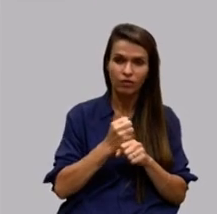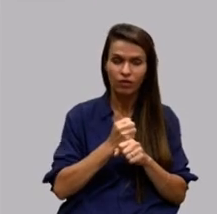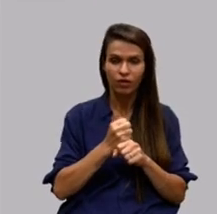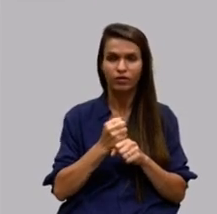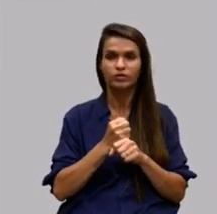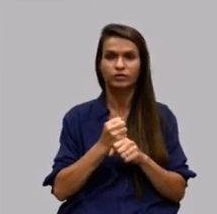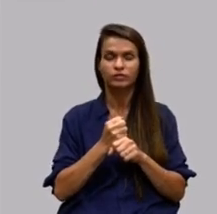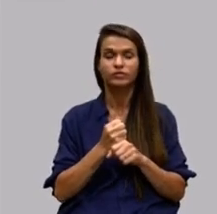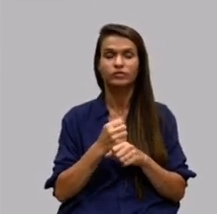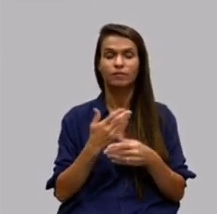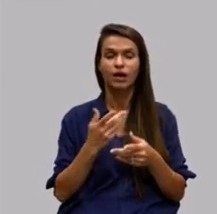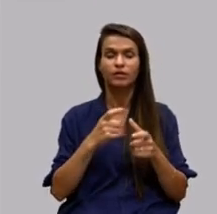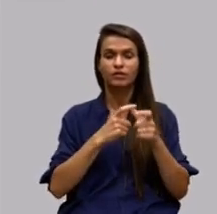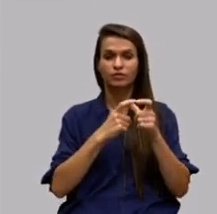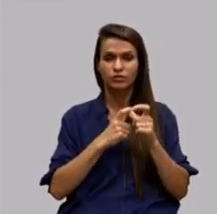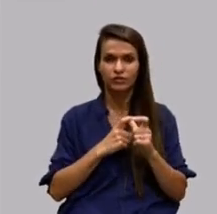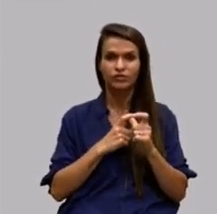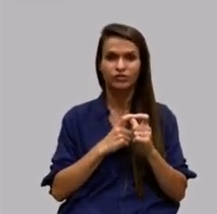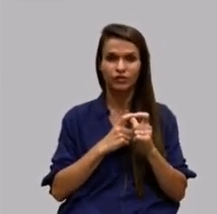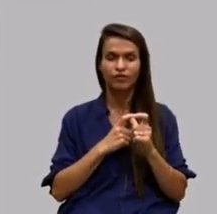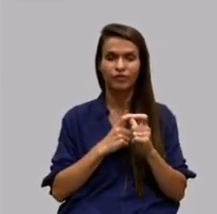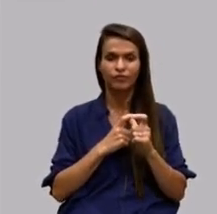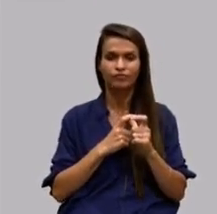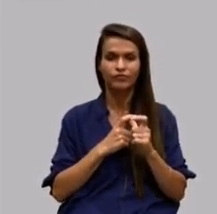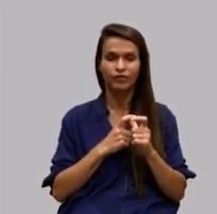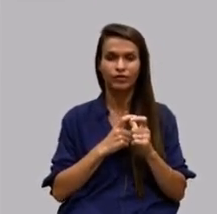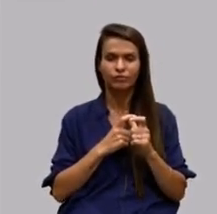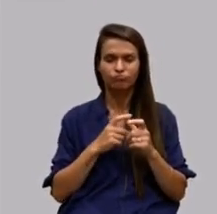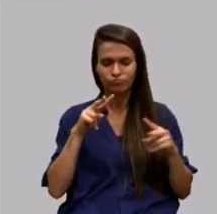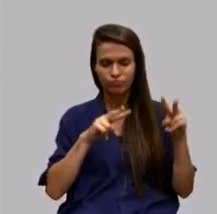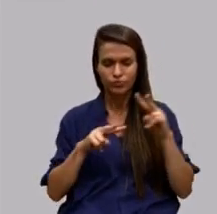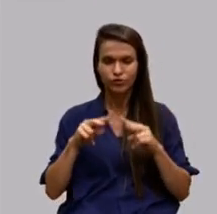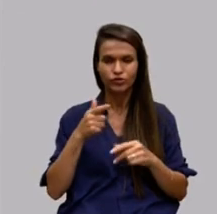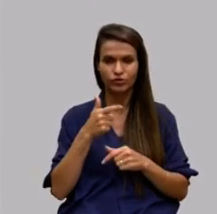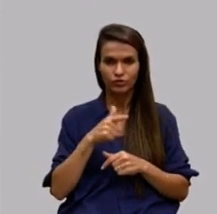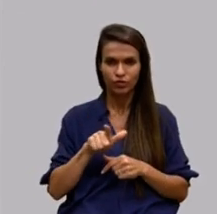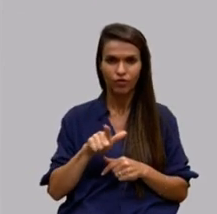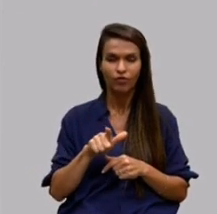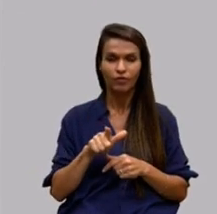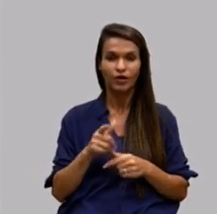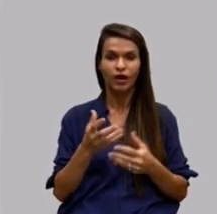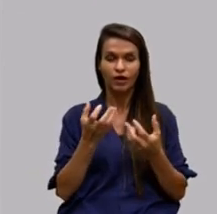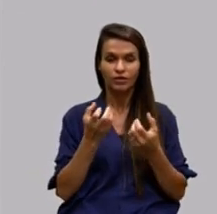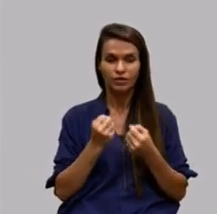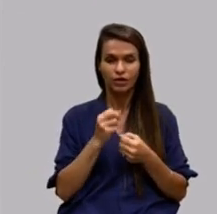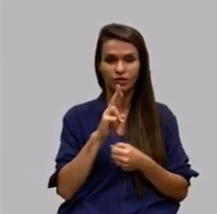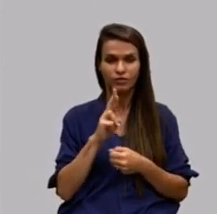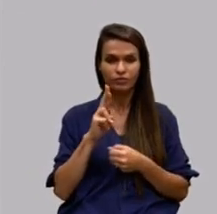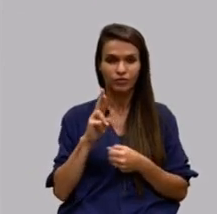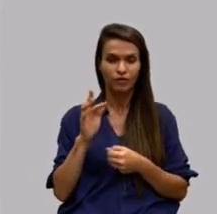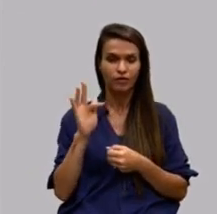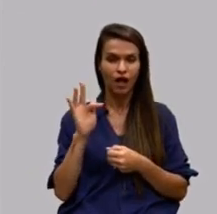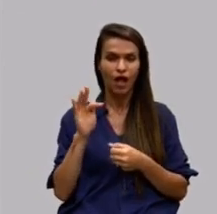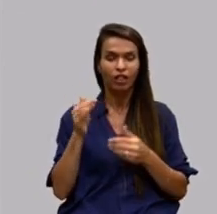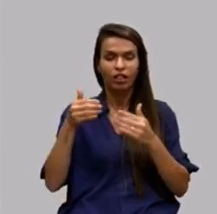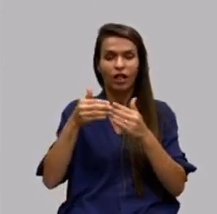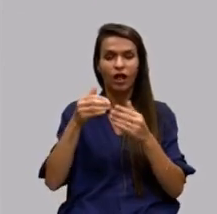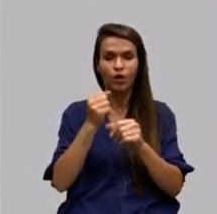Estado. Mas a dívida foi repactuada para adesão ao regime até o ano de